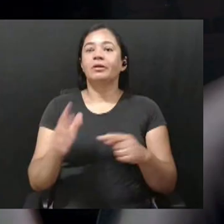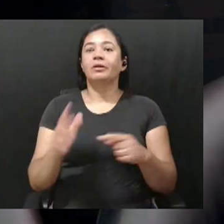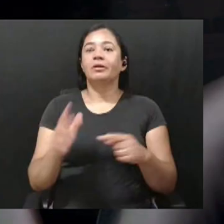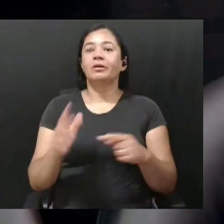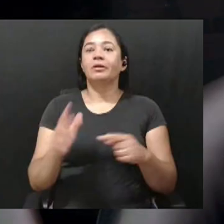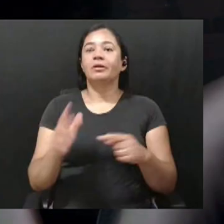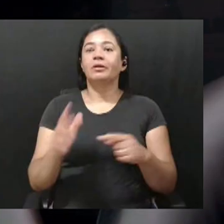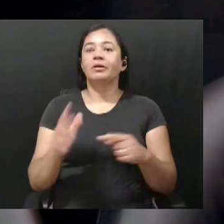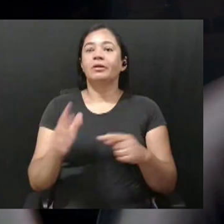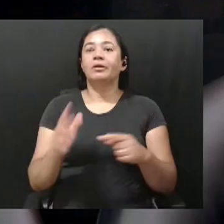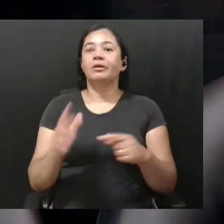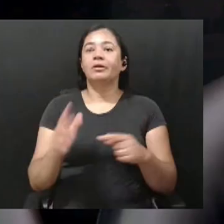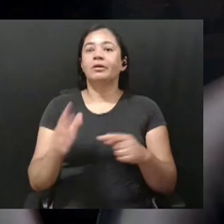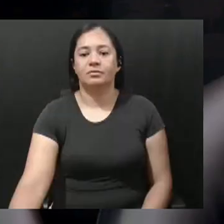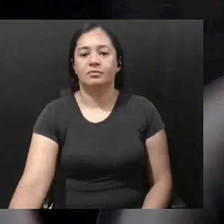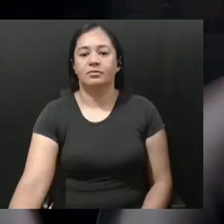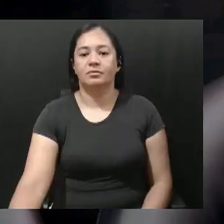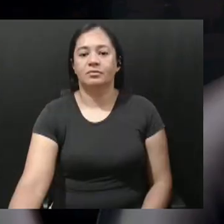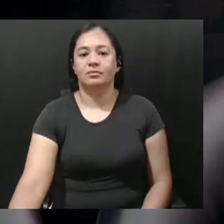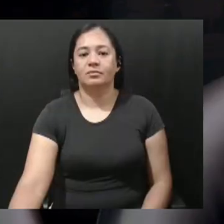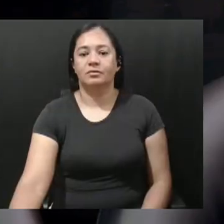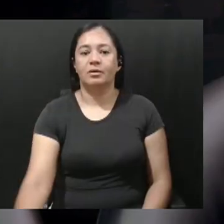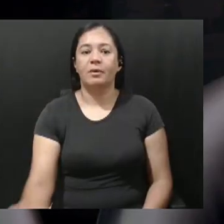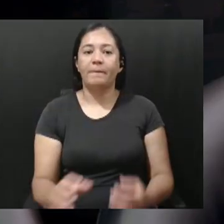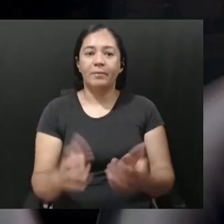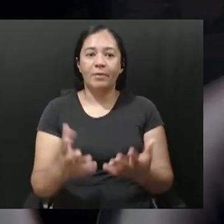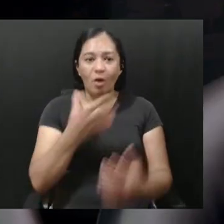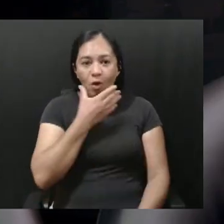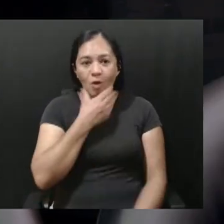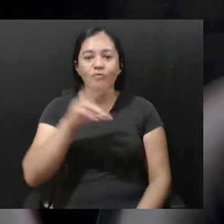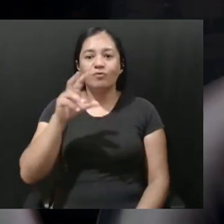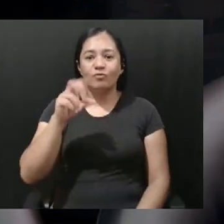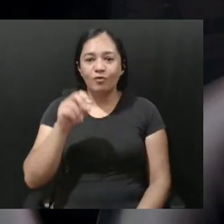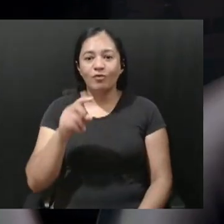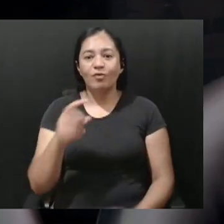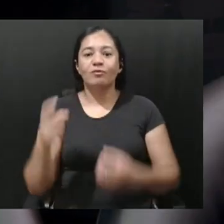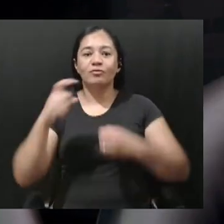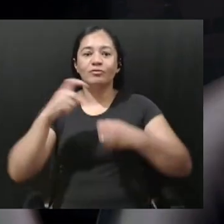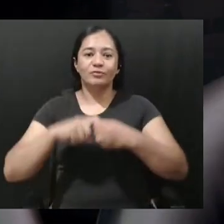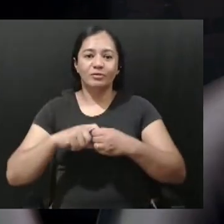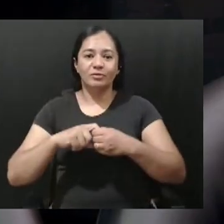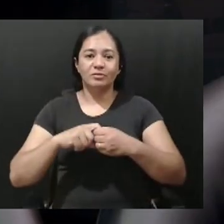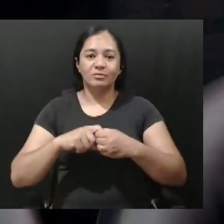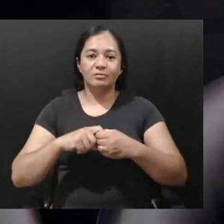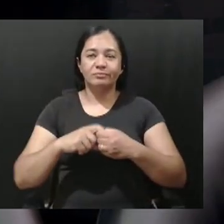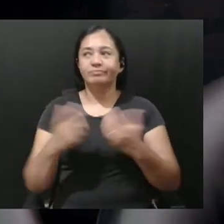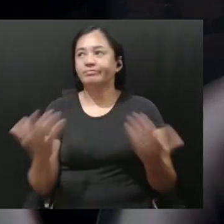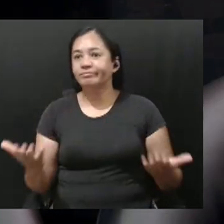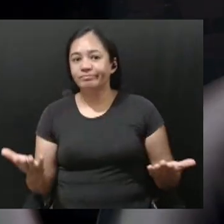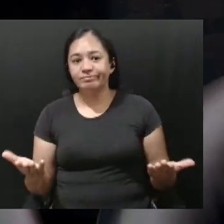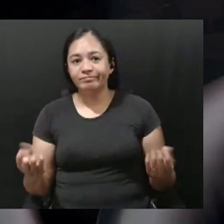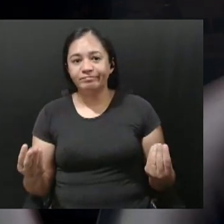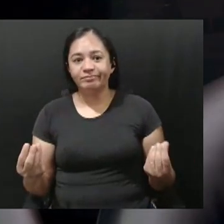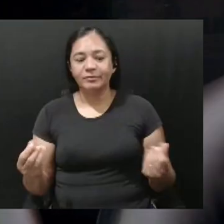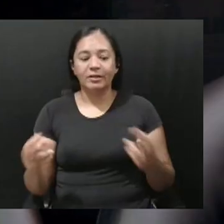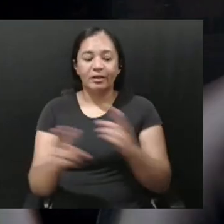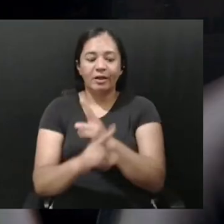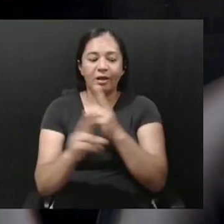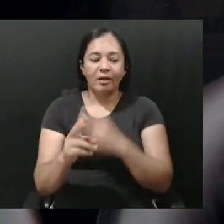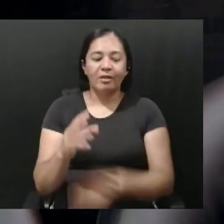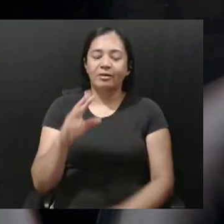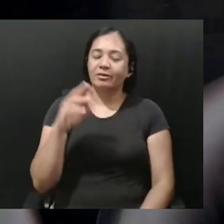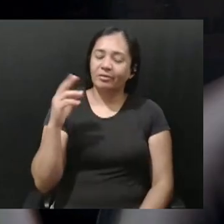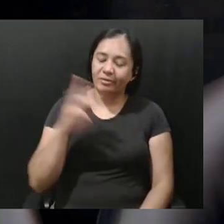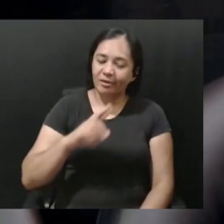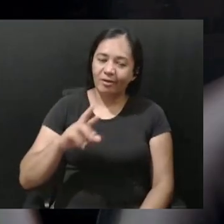adultas, né? Você vai ser avô, bisavô, né? E você voltar, as birras não vão ser tão graves assim, né? As discussões não vão ser